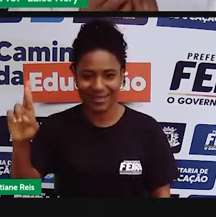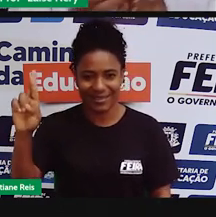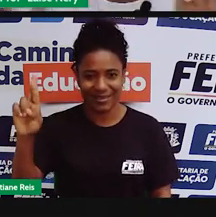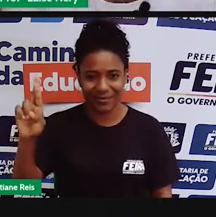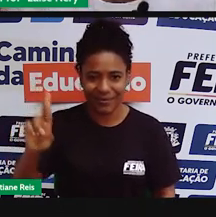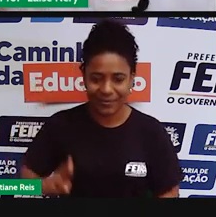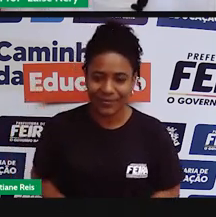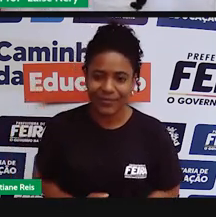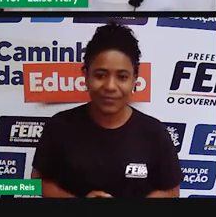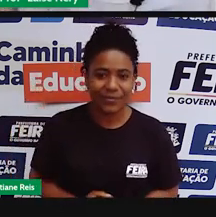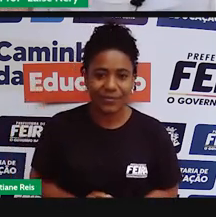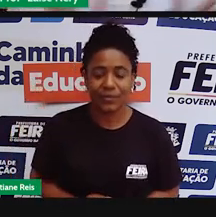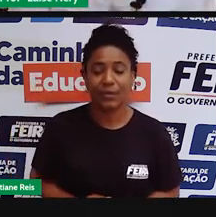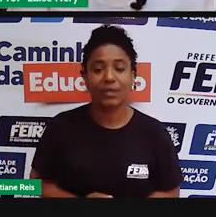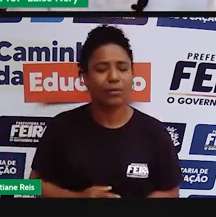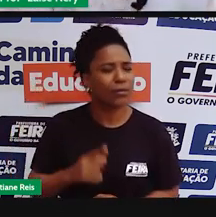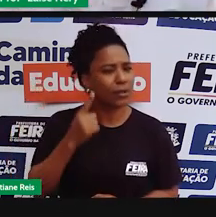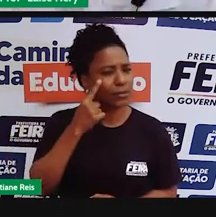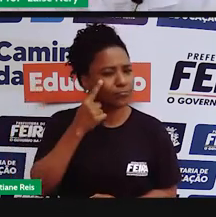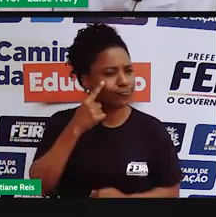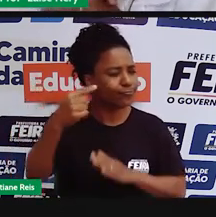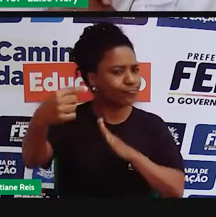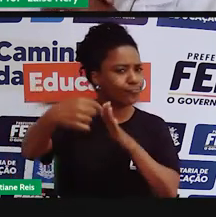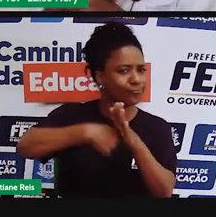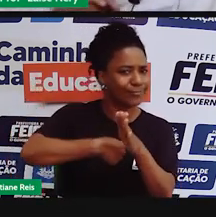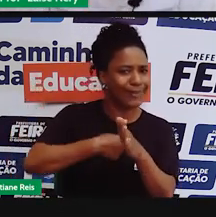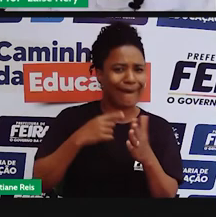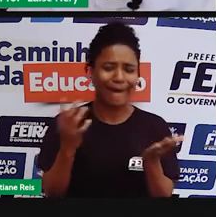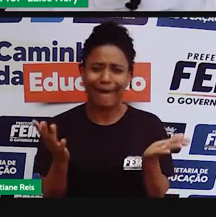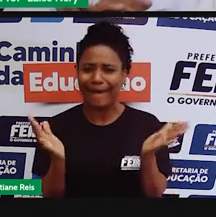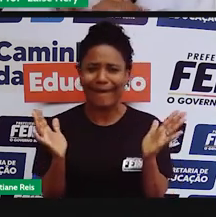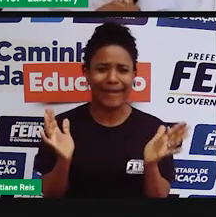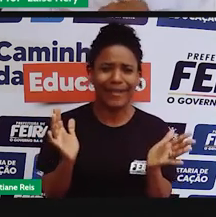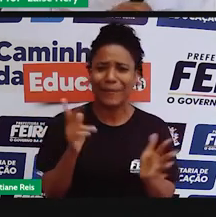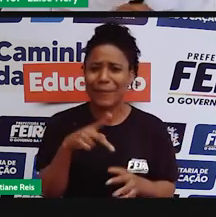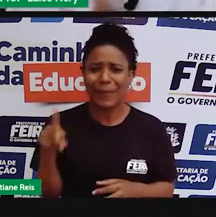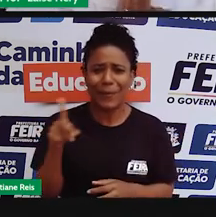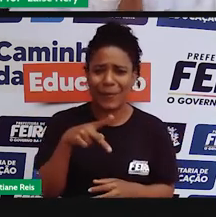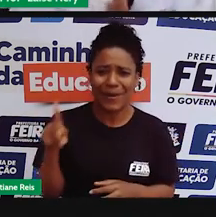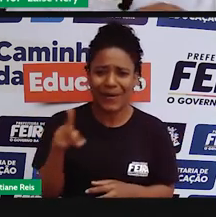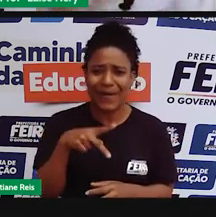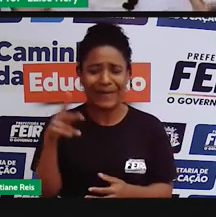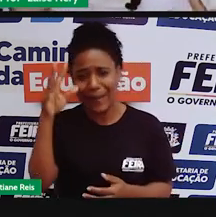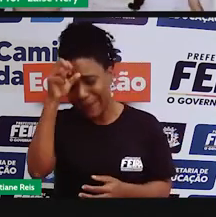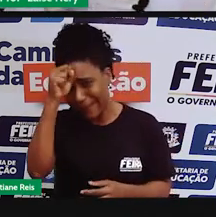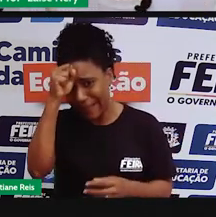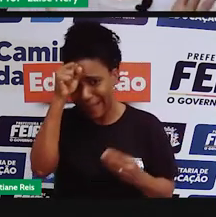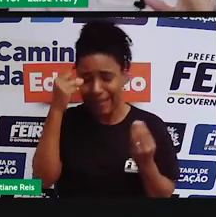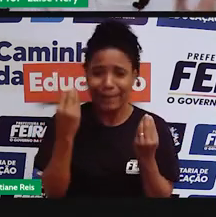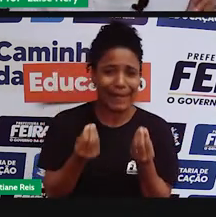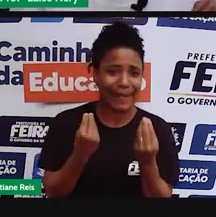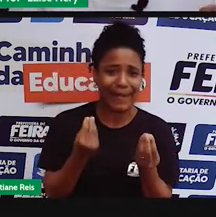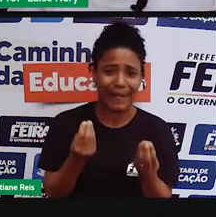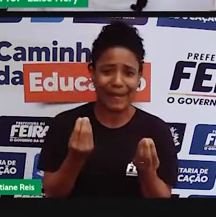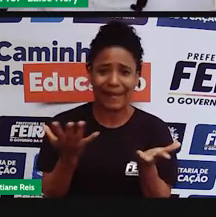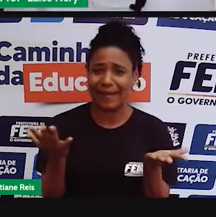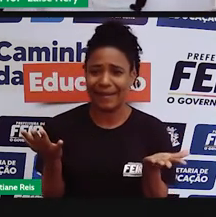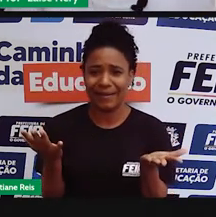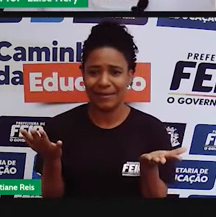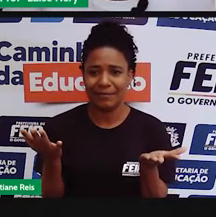IR. Aí você me pergunta, para que a gente precisa aprender tudo isso?